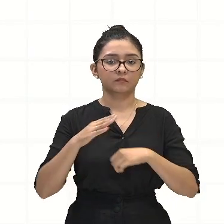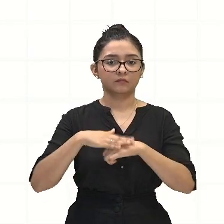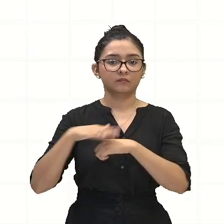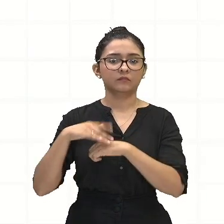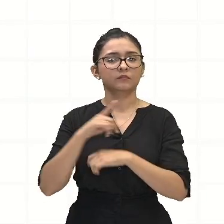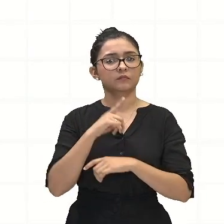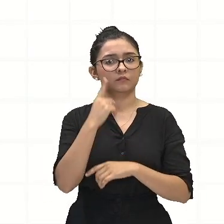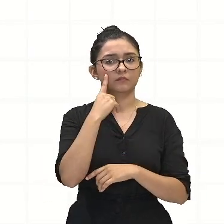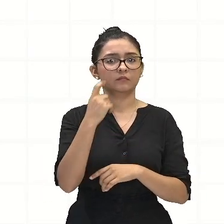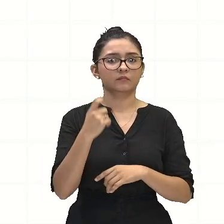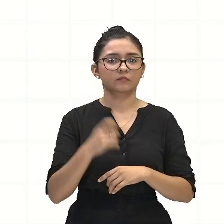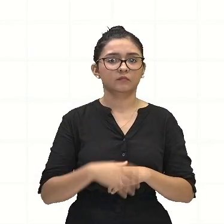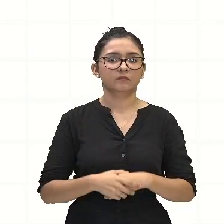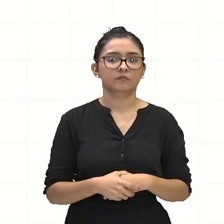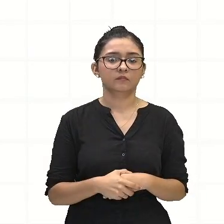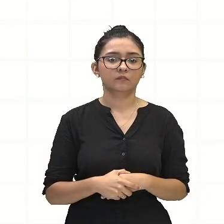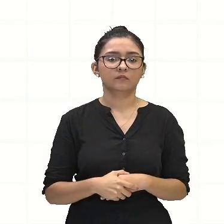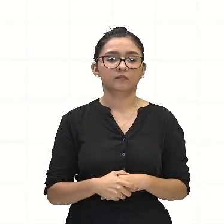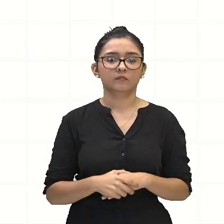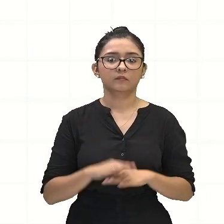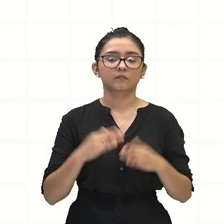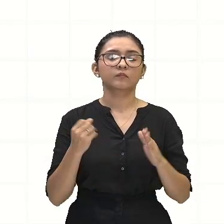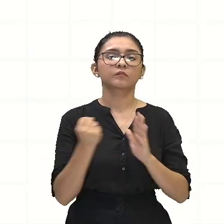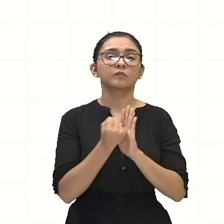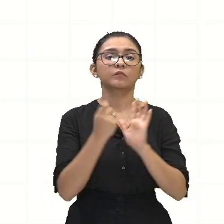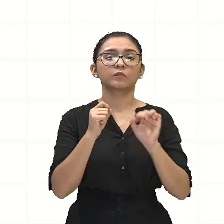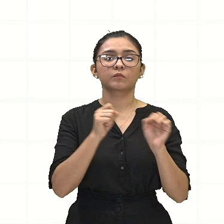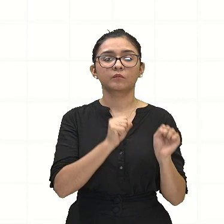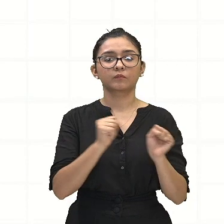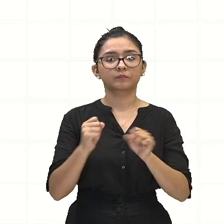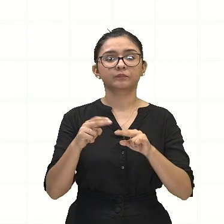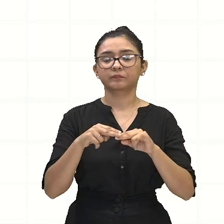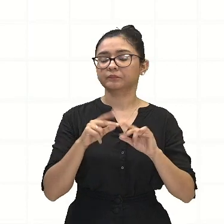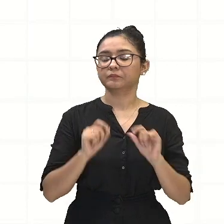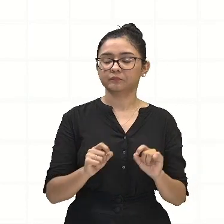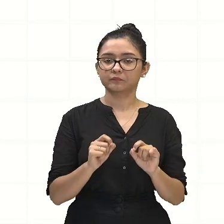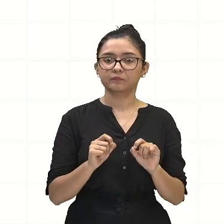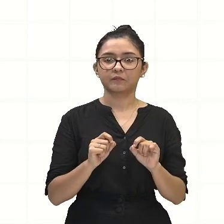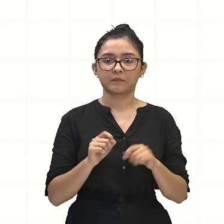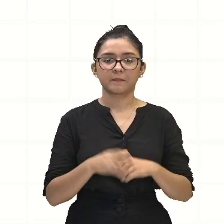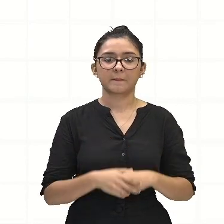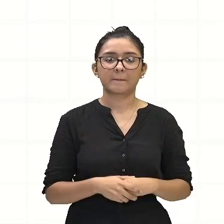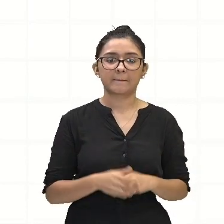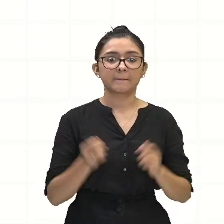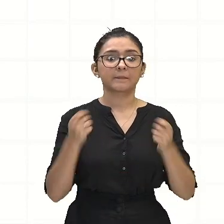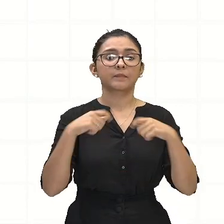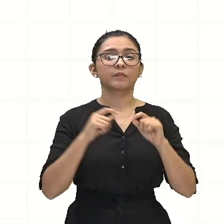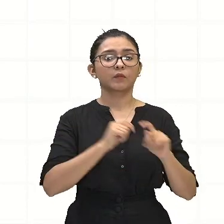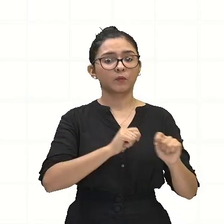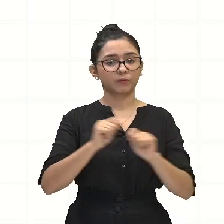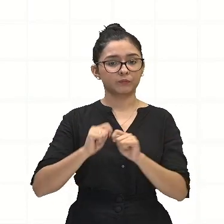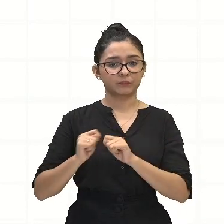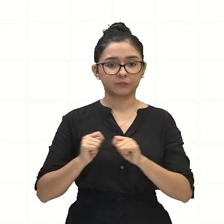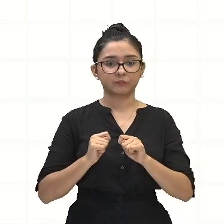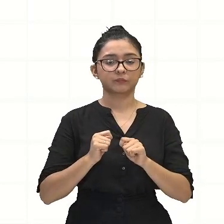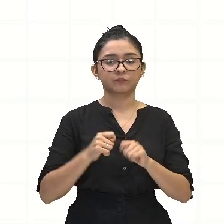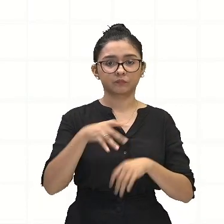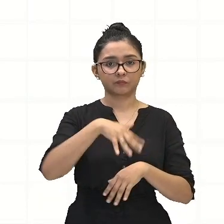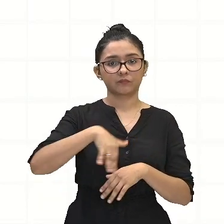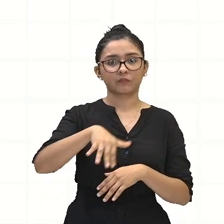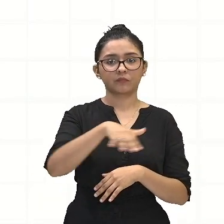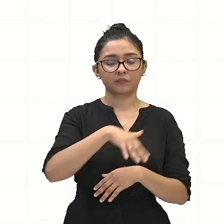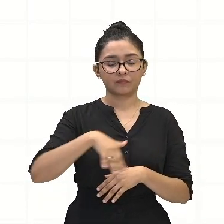grande interesse em consolidar o seu poder, porque isso lhe conferiria controle efetivo sobre o